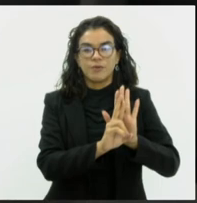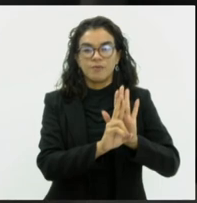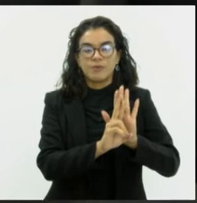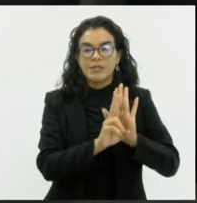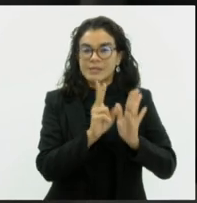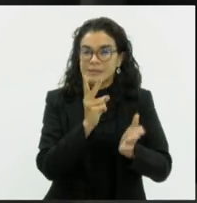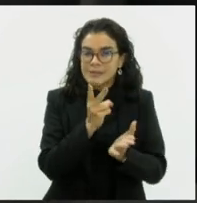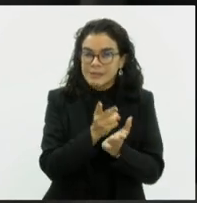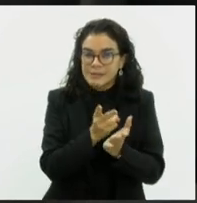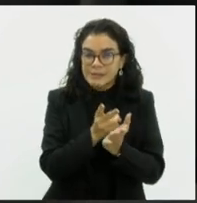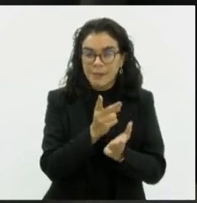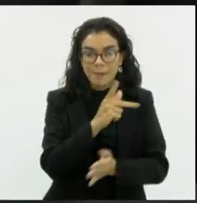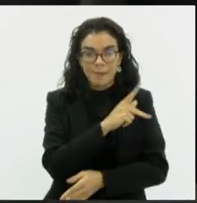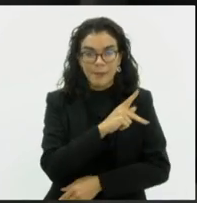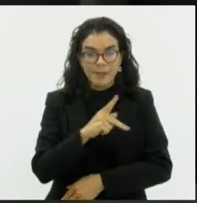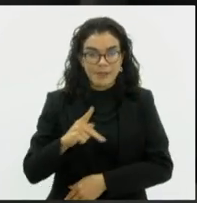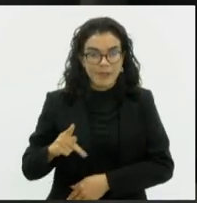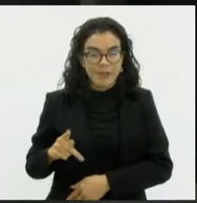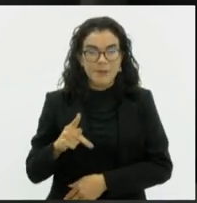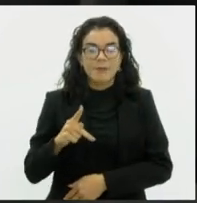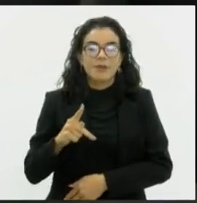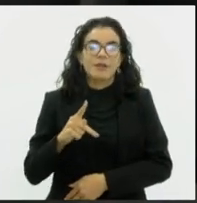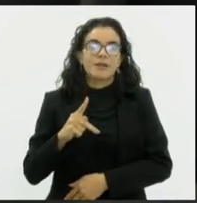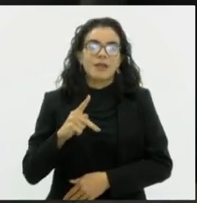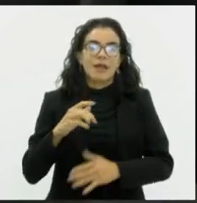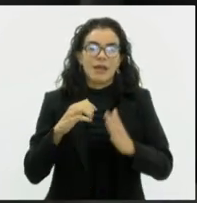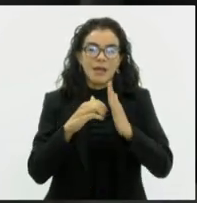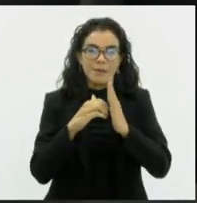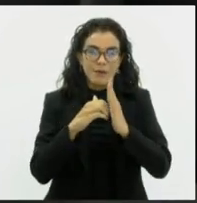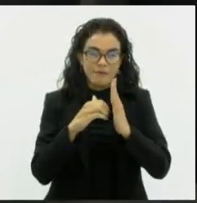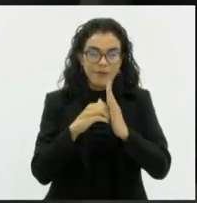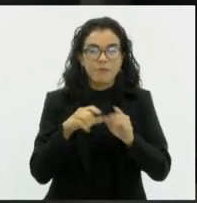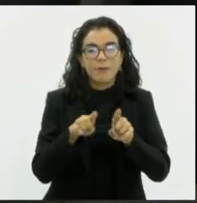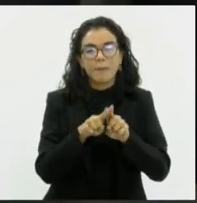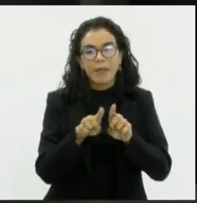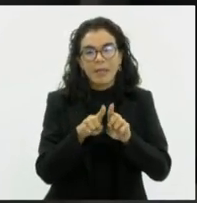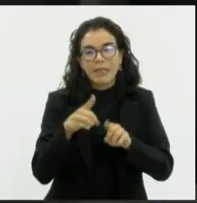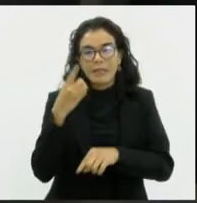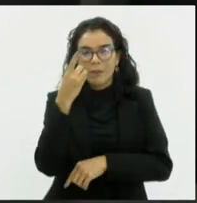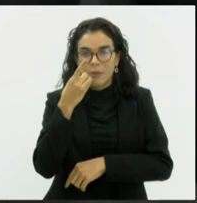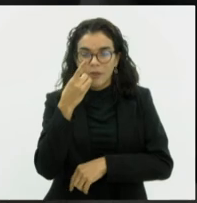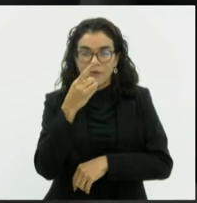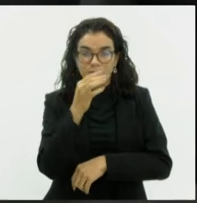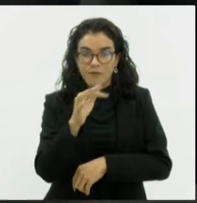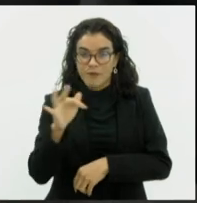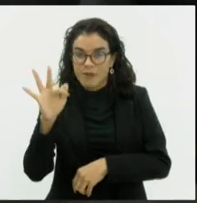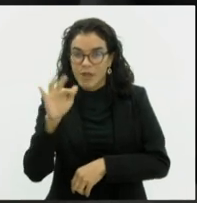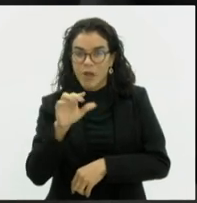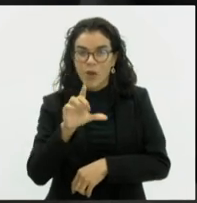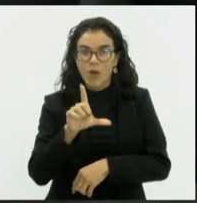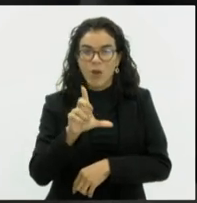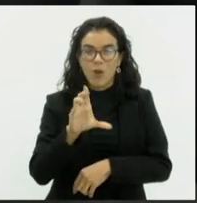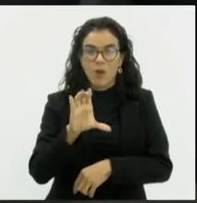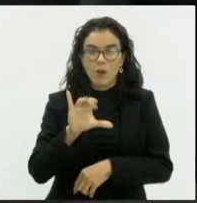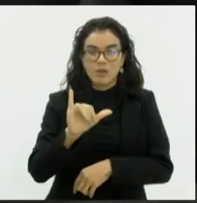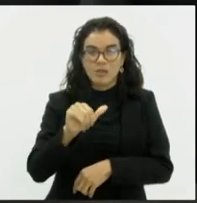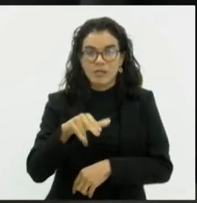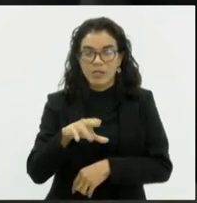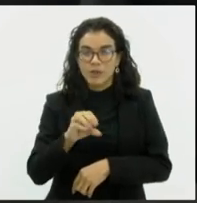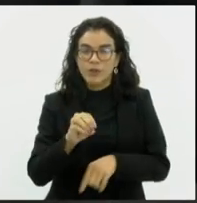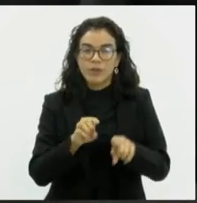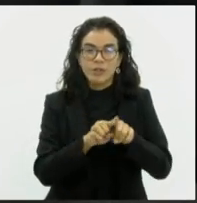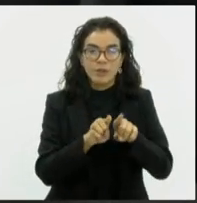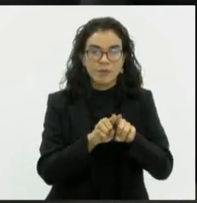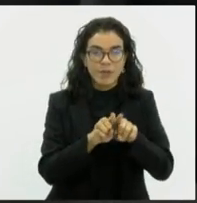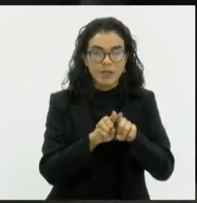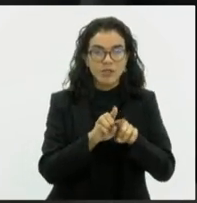sempre presidente da Câmara Federal, Eduardo Cunha, a todos os deputados federais, como o Luciano e a todos que aqui estão, e Juninho do Pneu, que